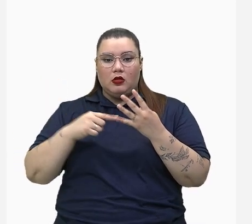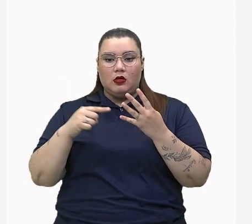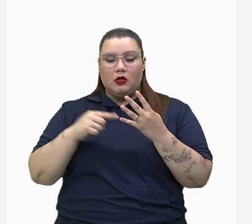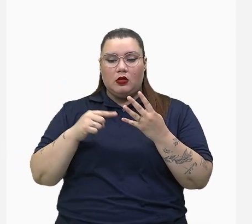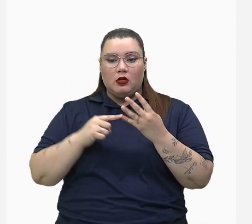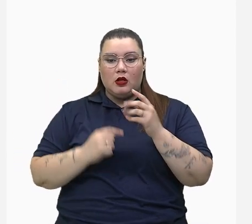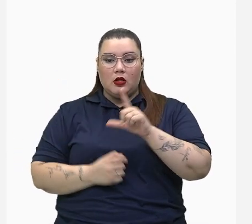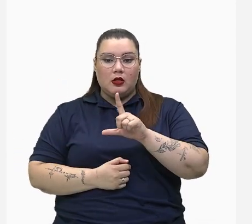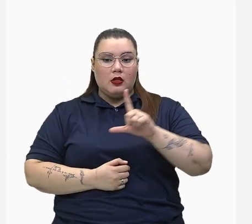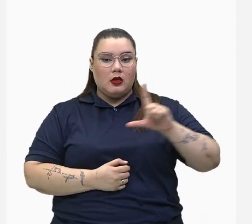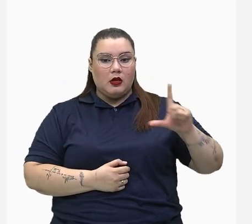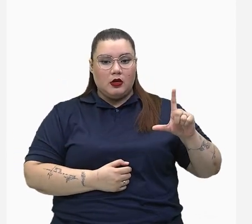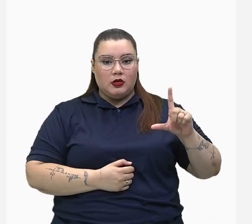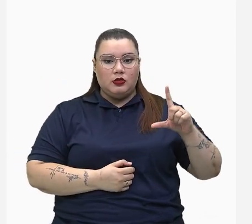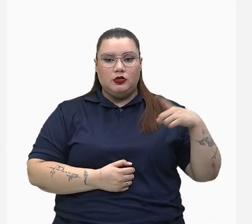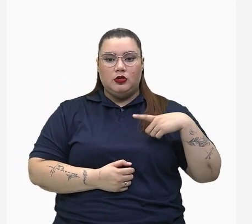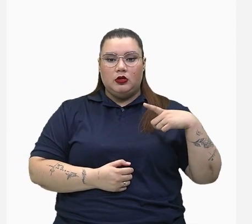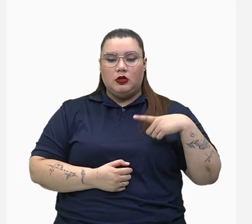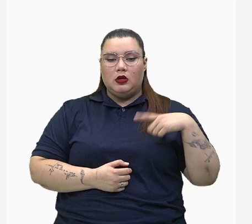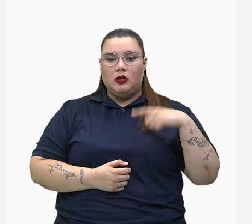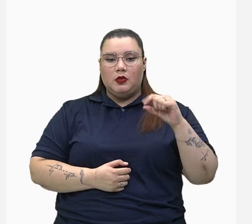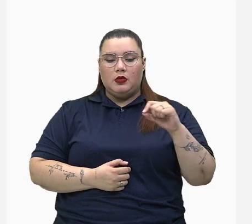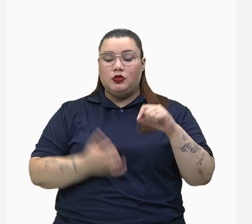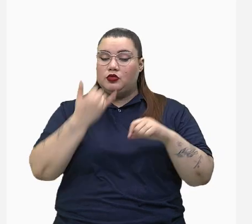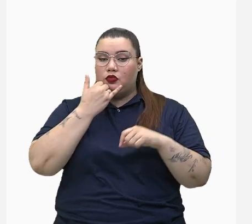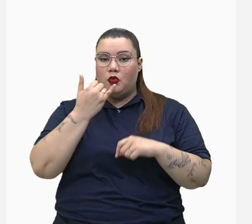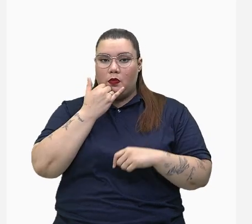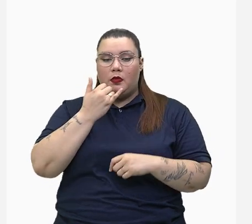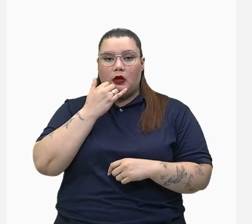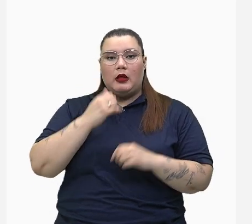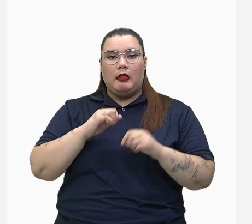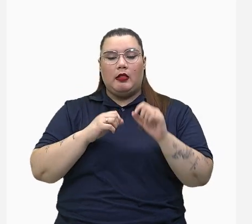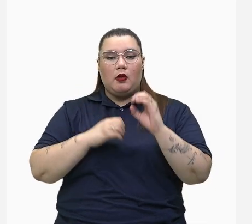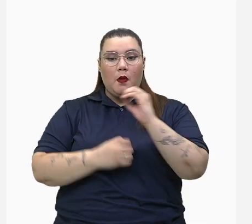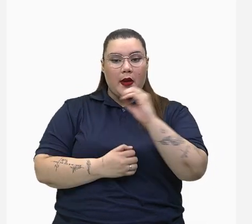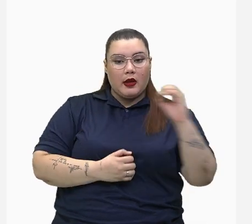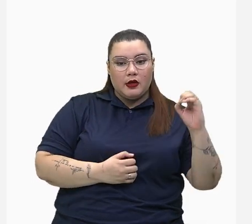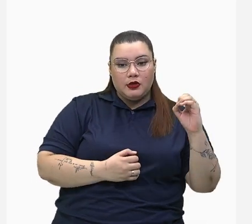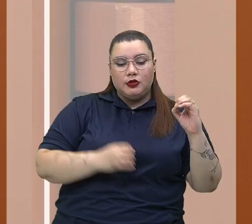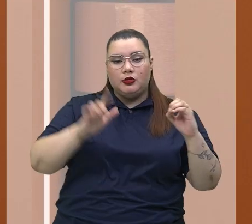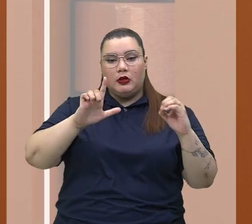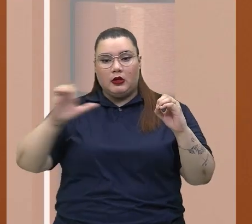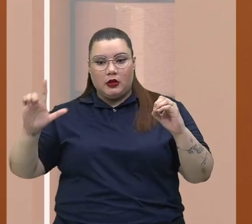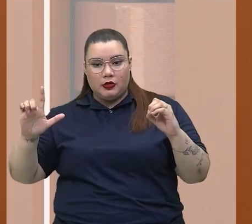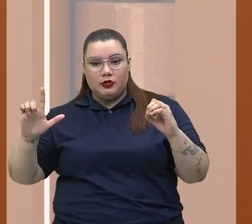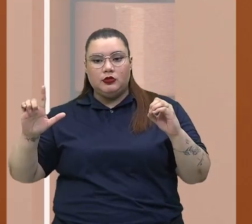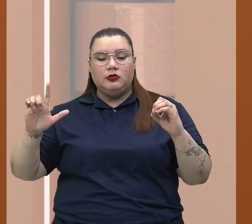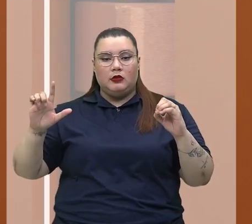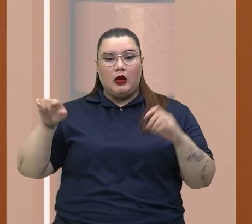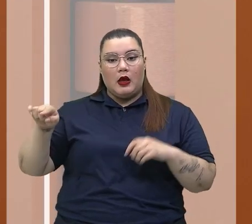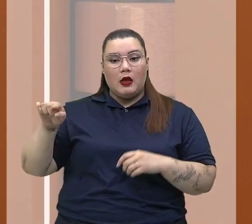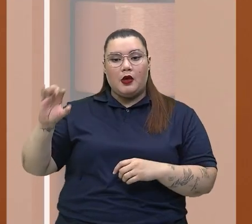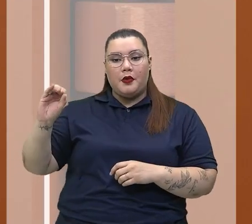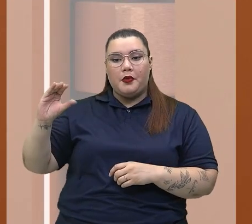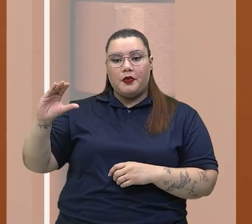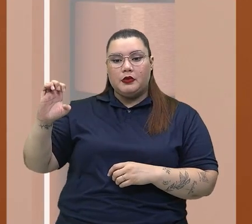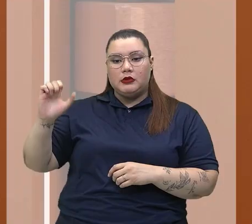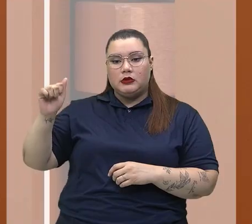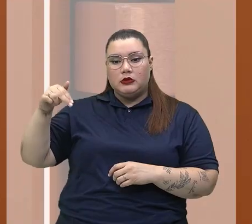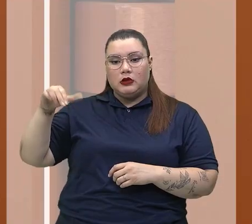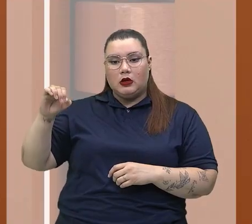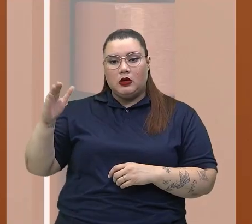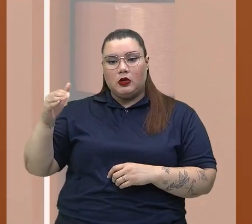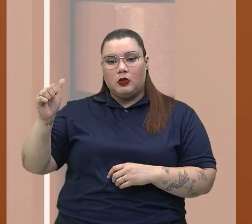bacia sedimentar está o Oceano Atlântico. Então, viram como o